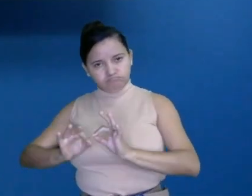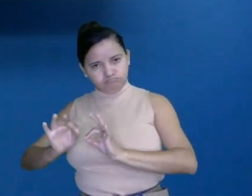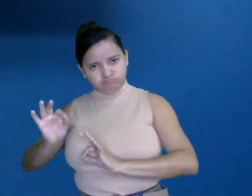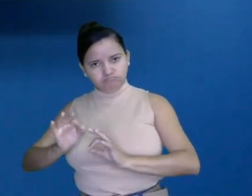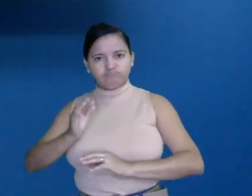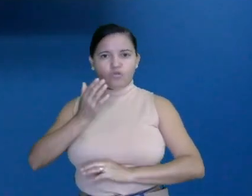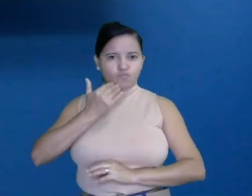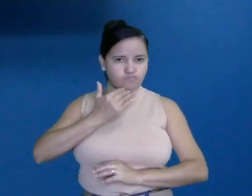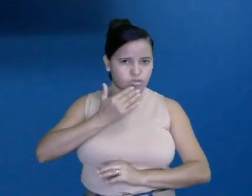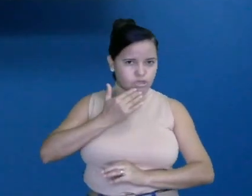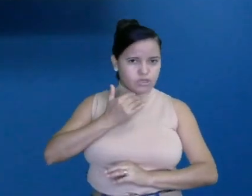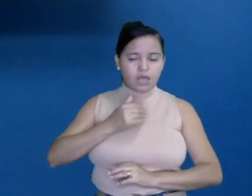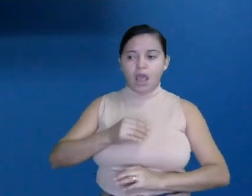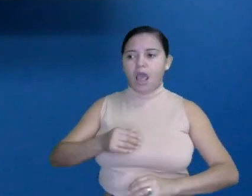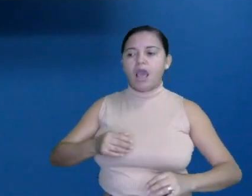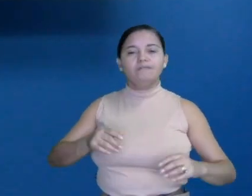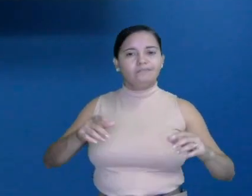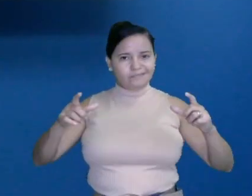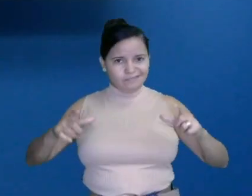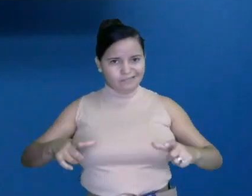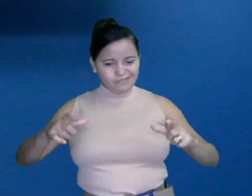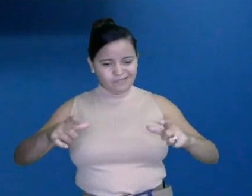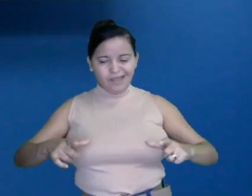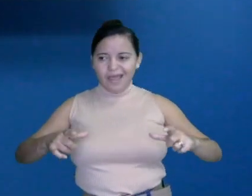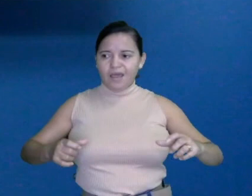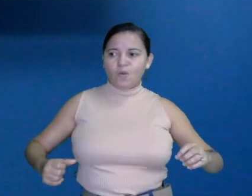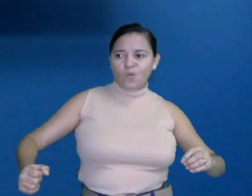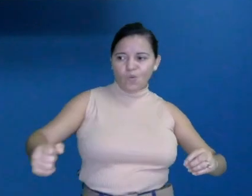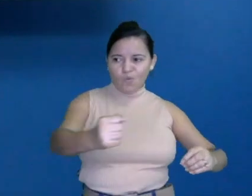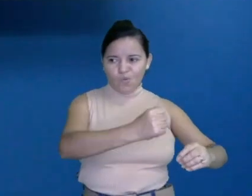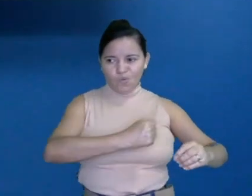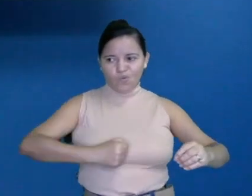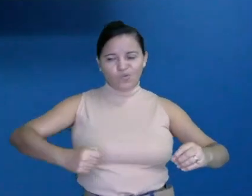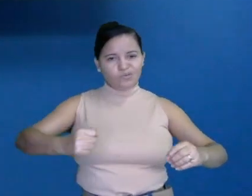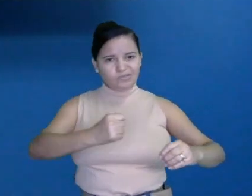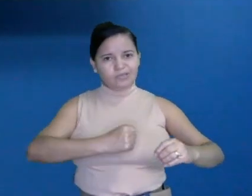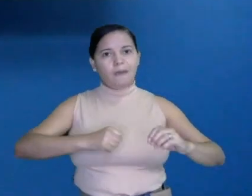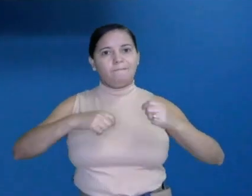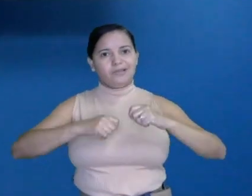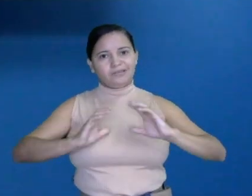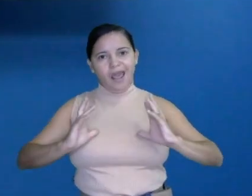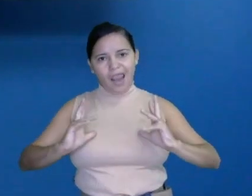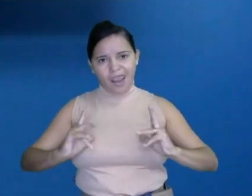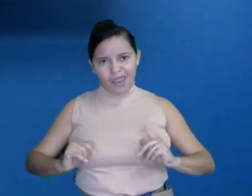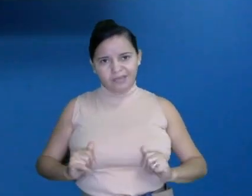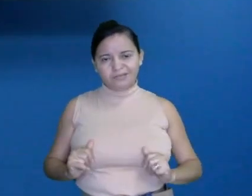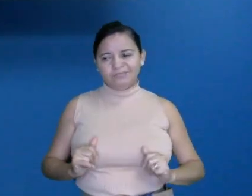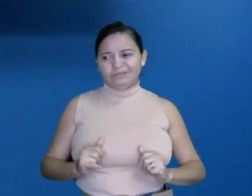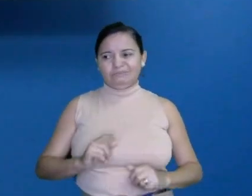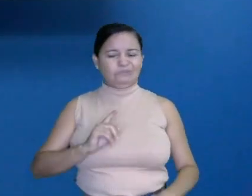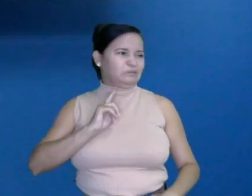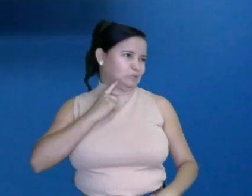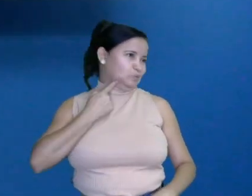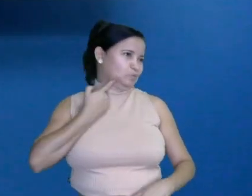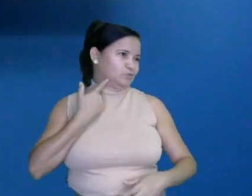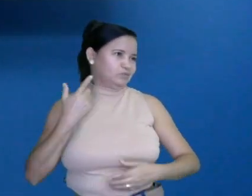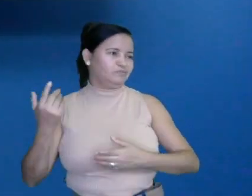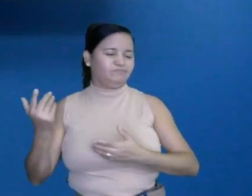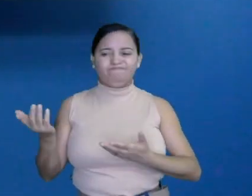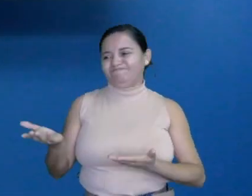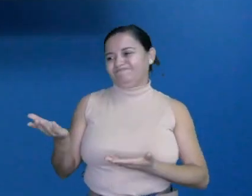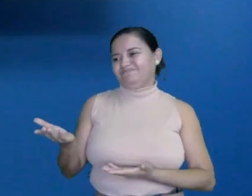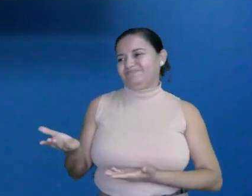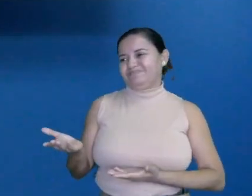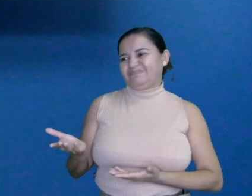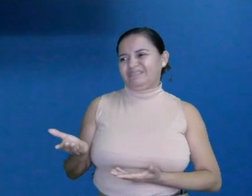também manter a cozinha ou o lugar onde você vai preparar as refeições higienizada. Uma cozinha toda suja, com